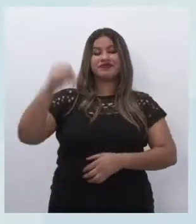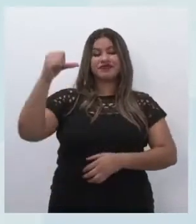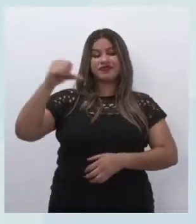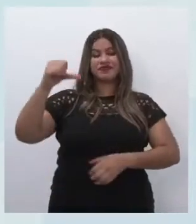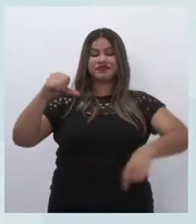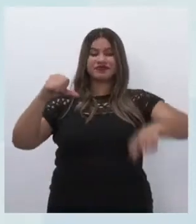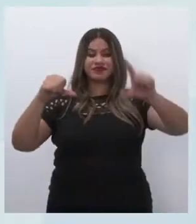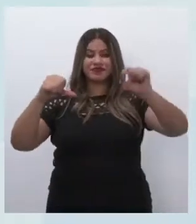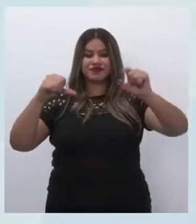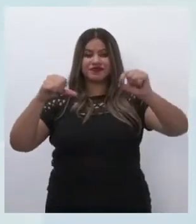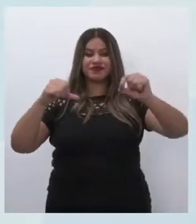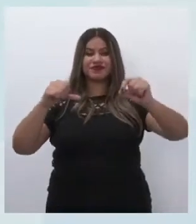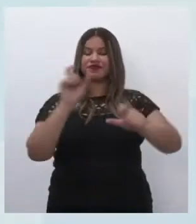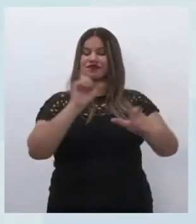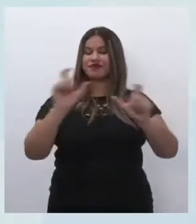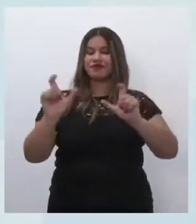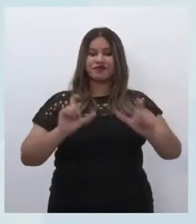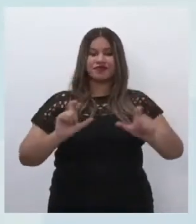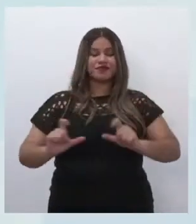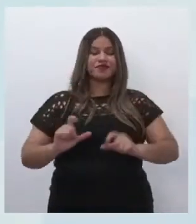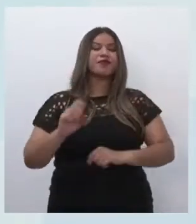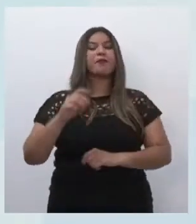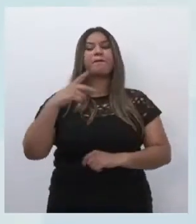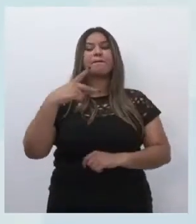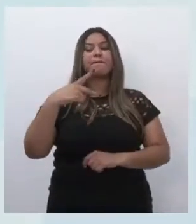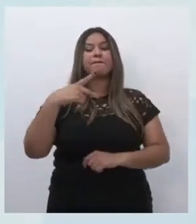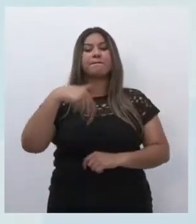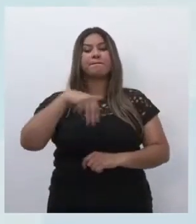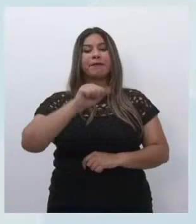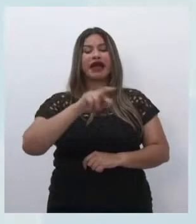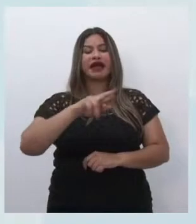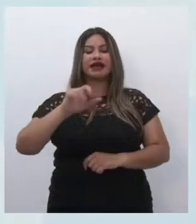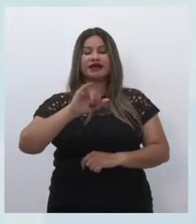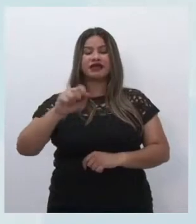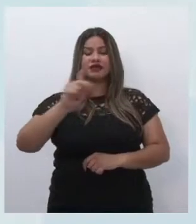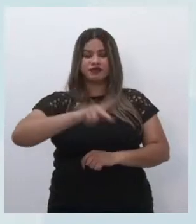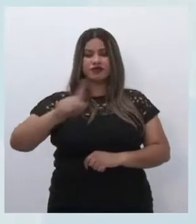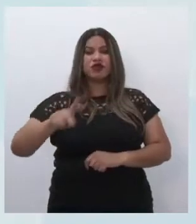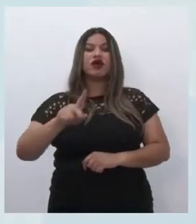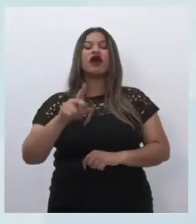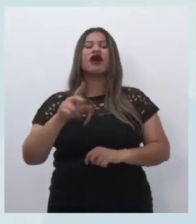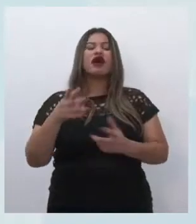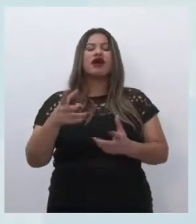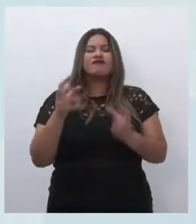A professora Maria já está colocando aqui esperança. Professora